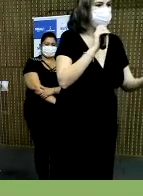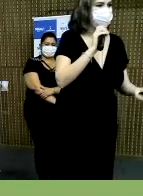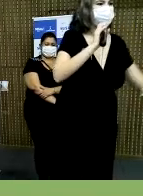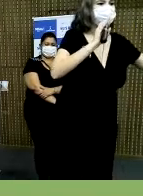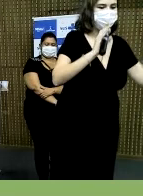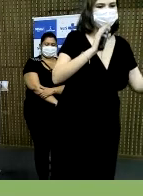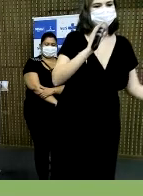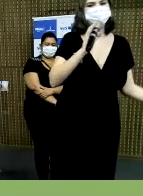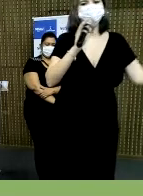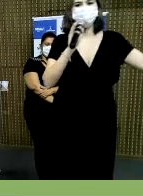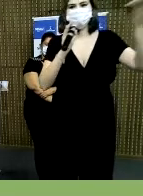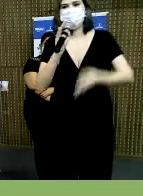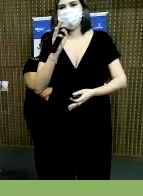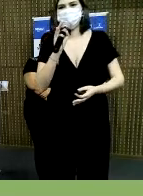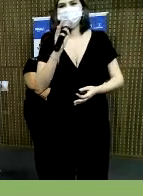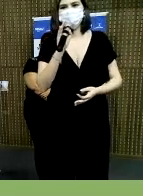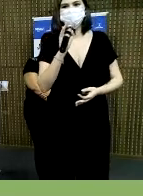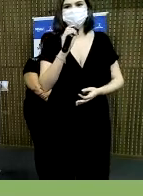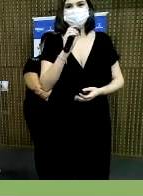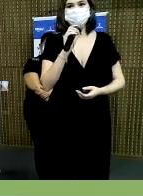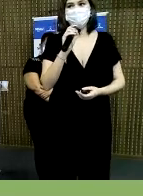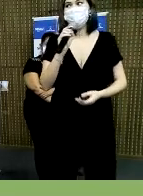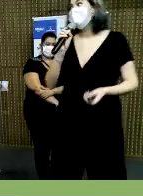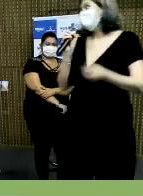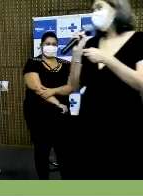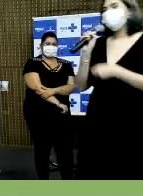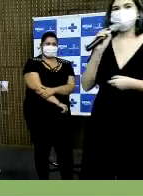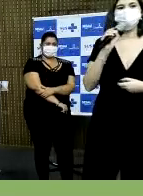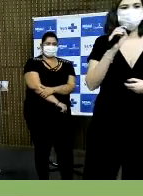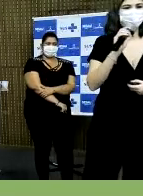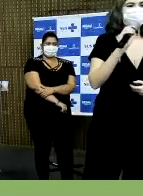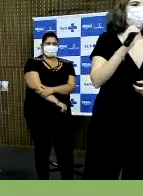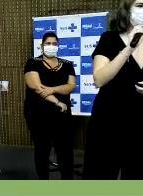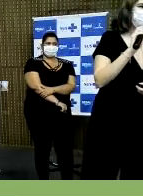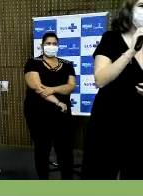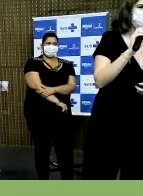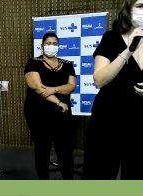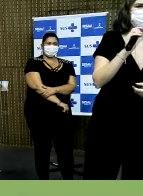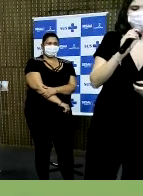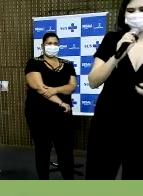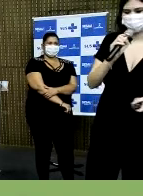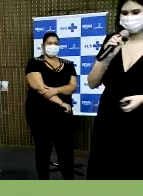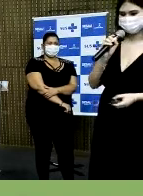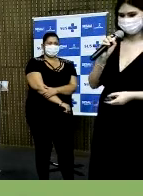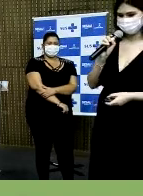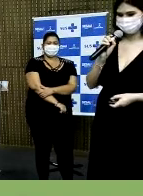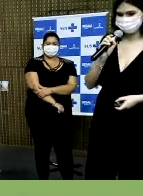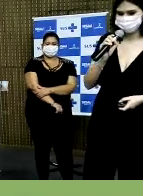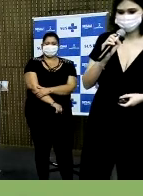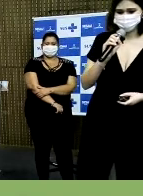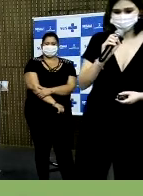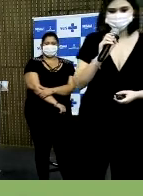alguma coisa assim, nós conversamos para a gente estar coletando o preventivo dessa mulher, e o que justifica o número alto de ultrassom também que nós